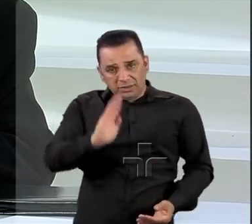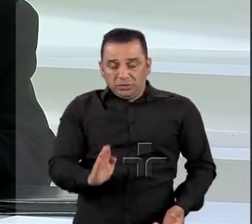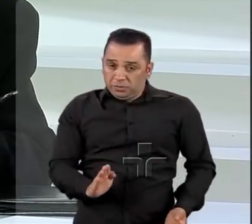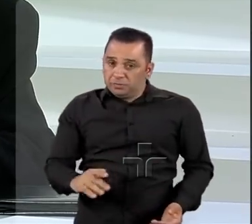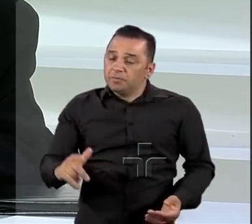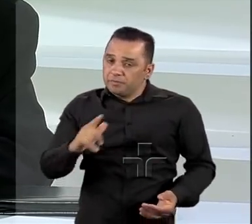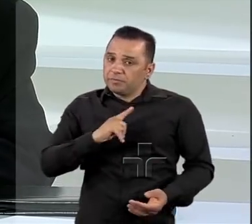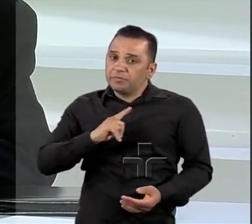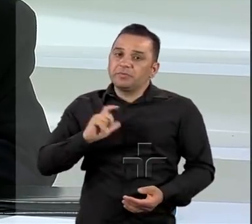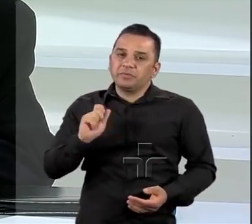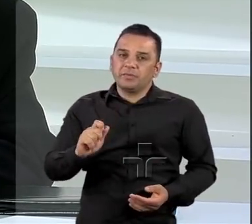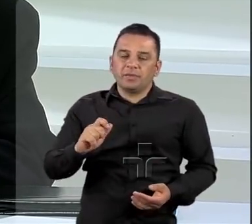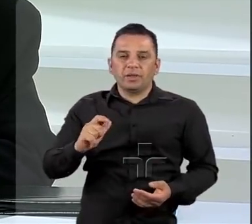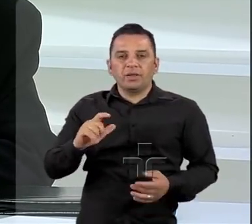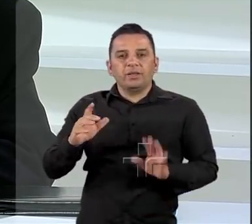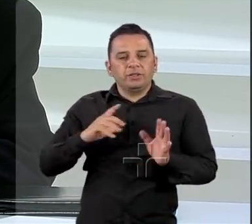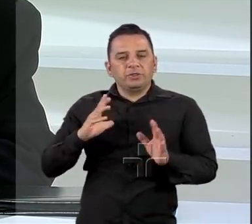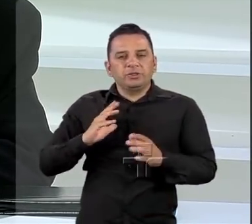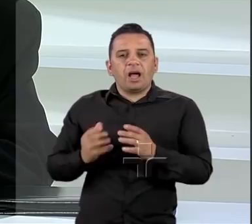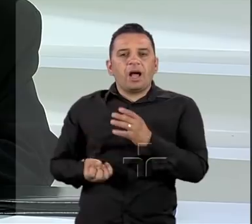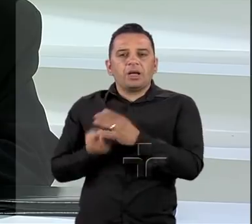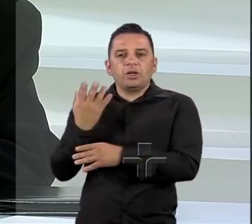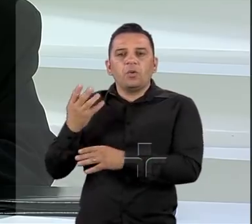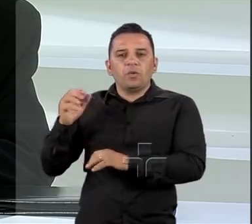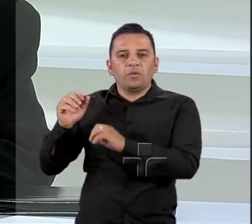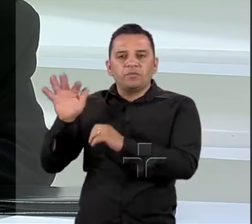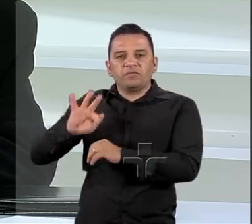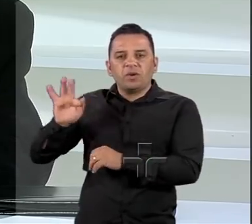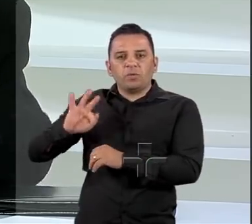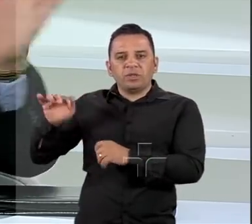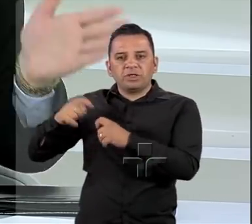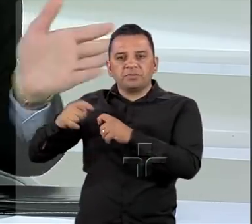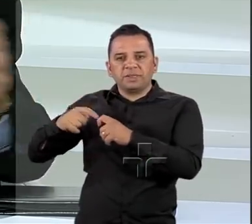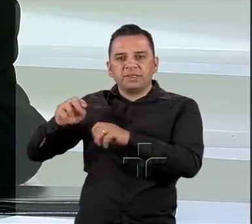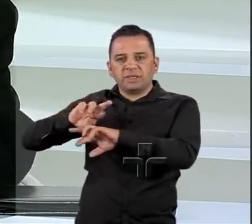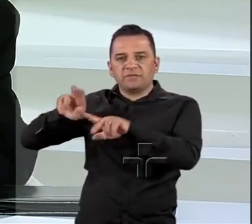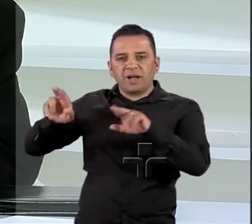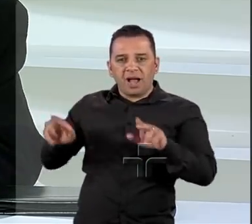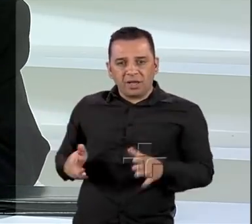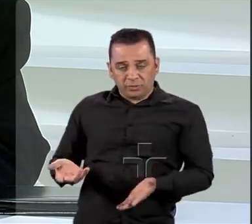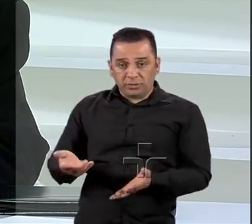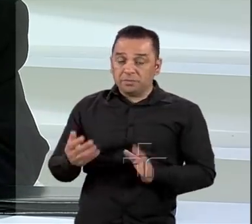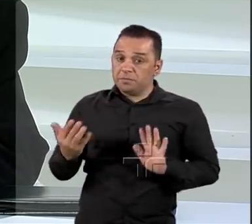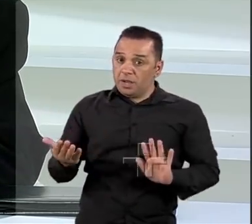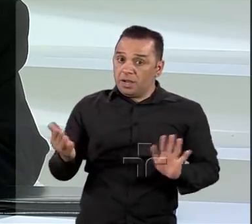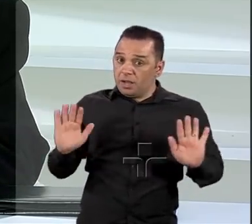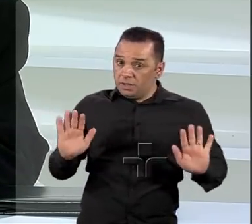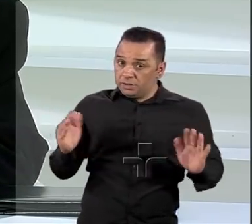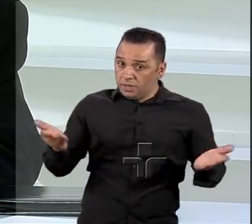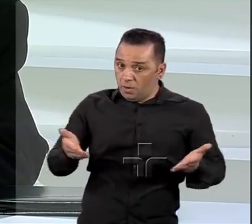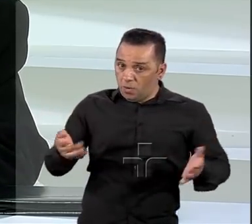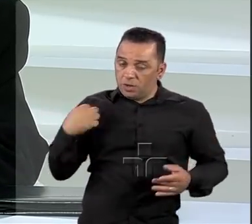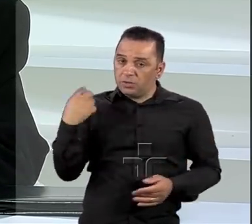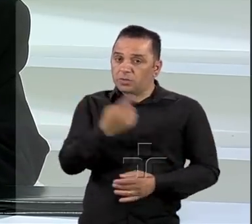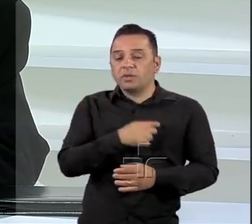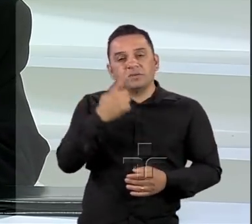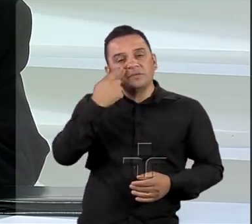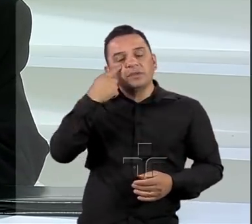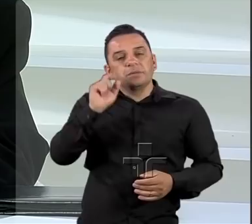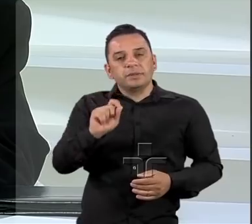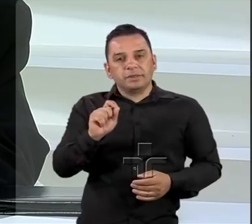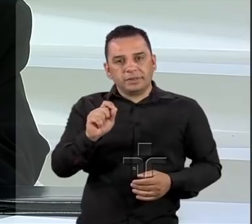abertura indiscriminada de faculdades de medicina e agora, recentemente, nós vimos, no primeiro semestre,